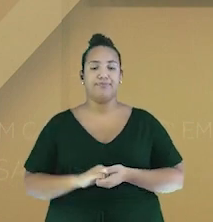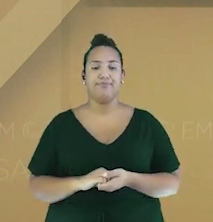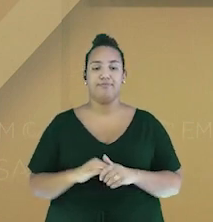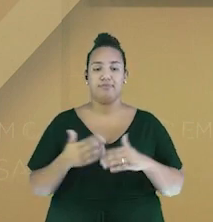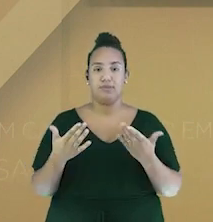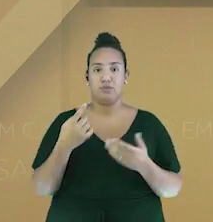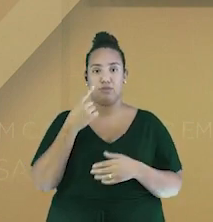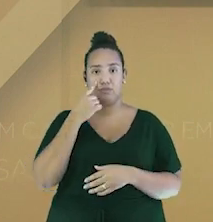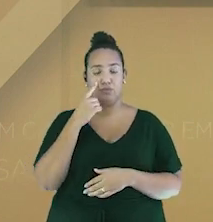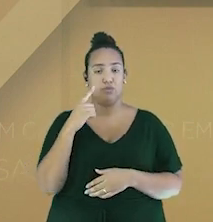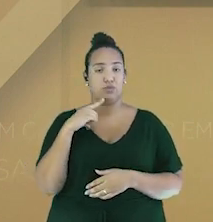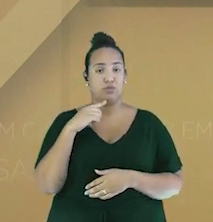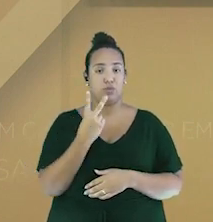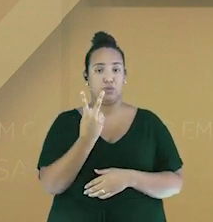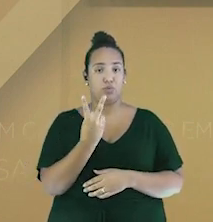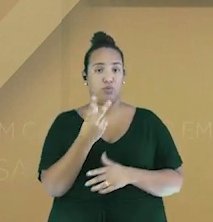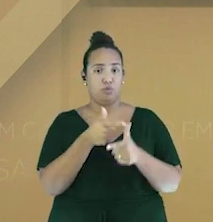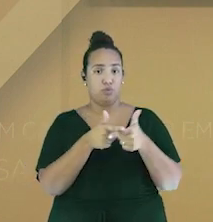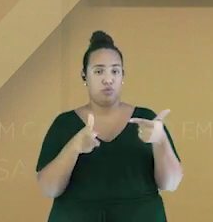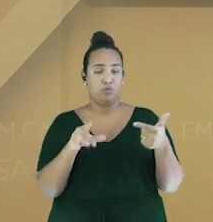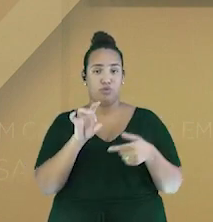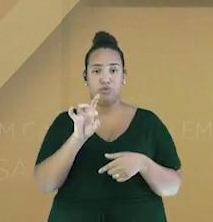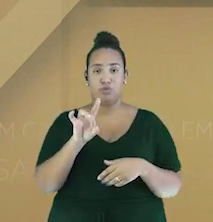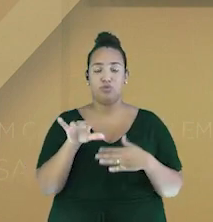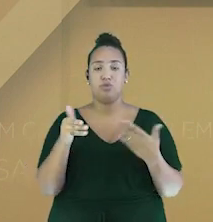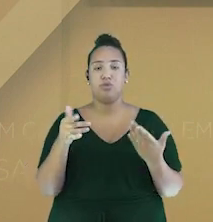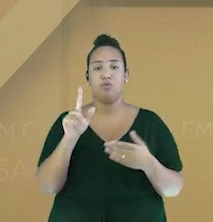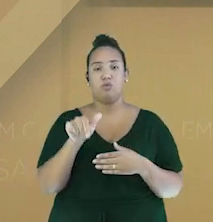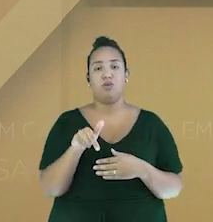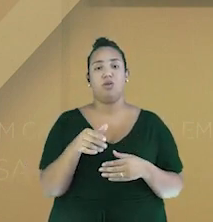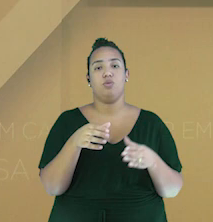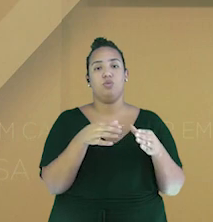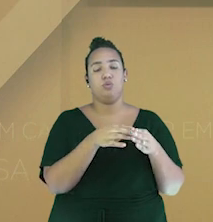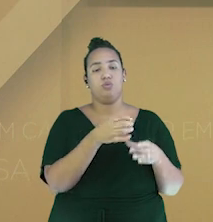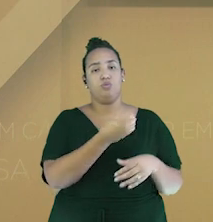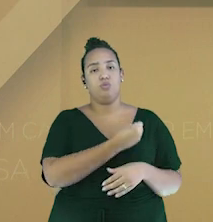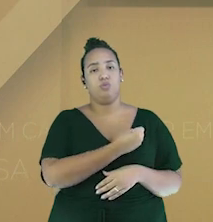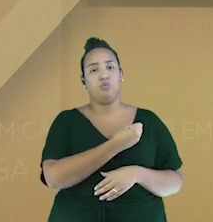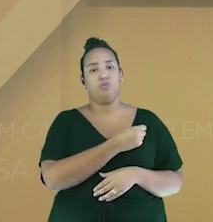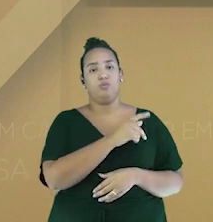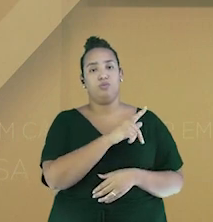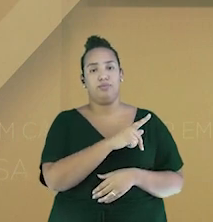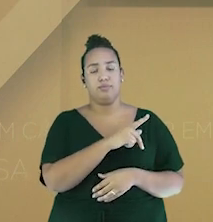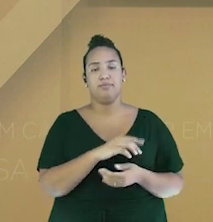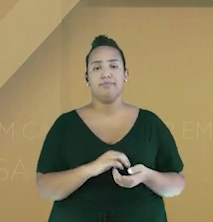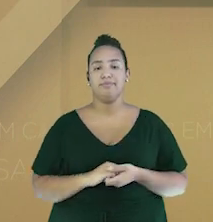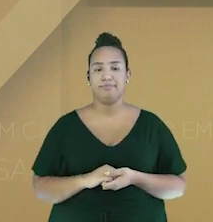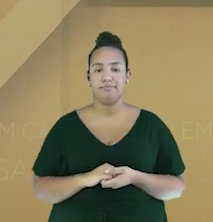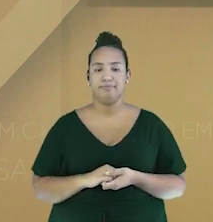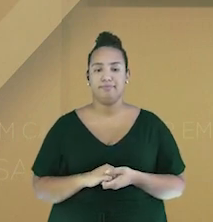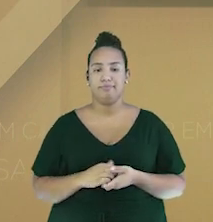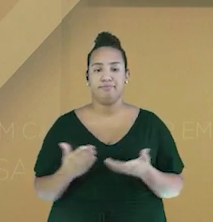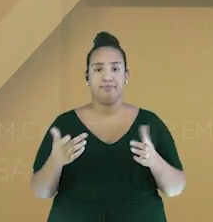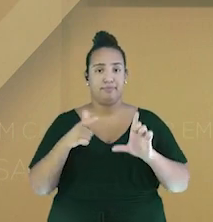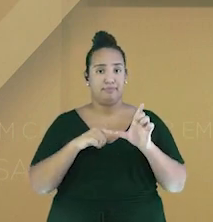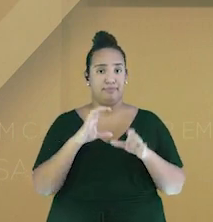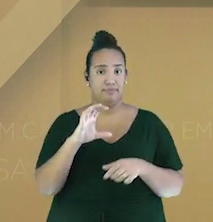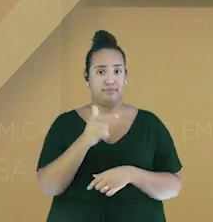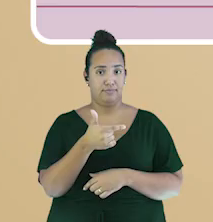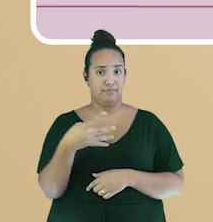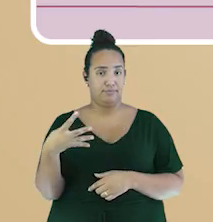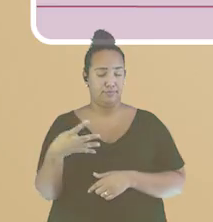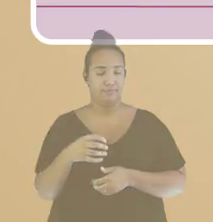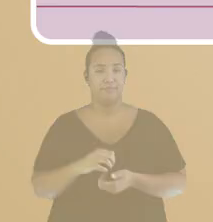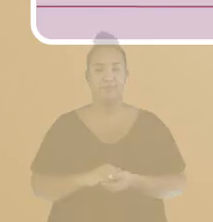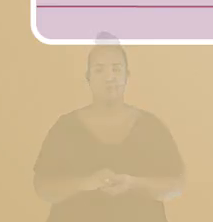que o 11 teve apenas 2 divisores distintos. Logo, ele é um número primo. Letra C,